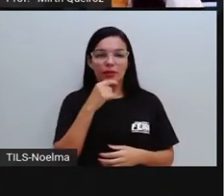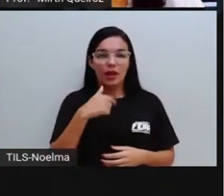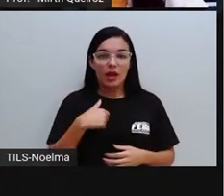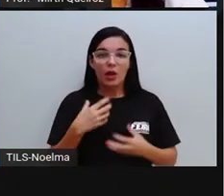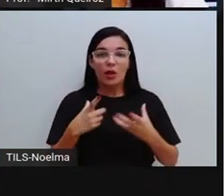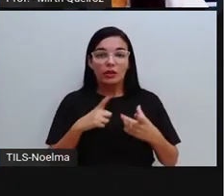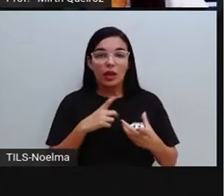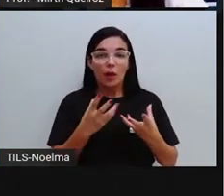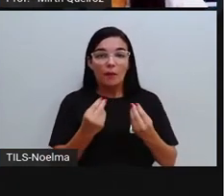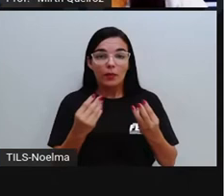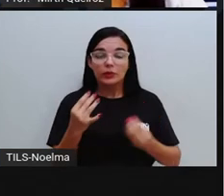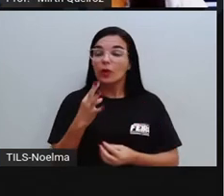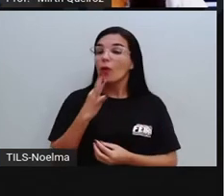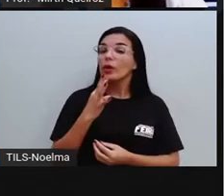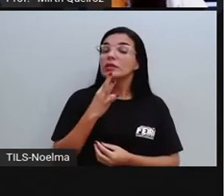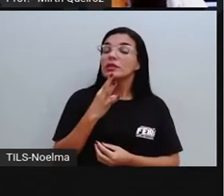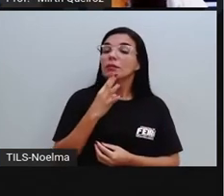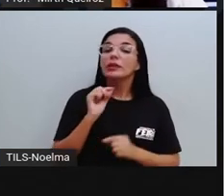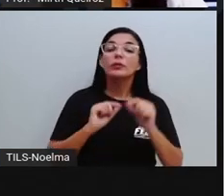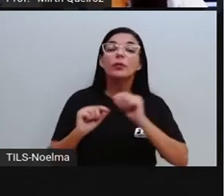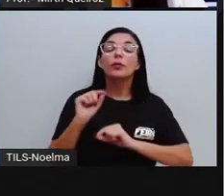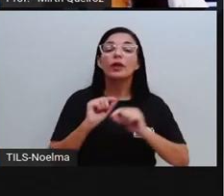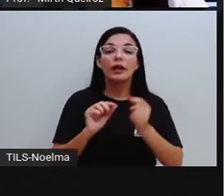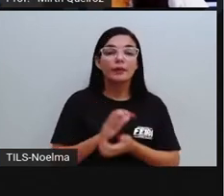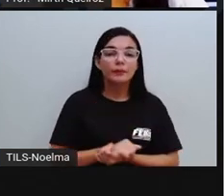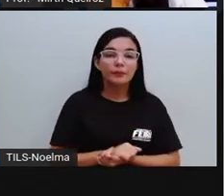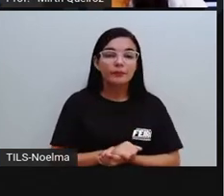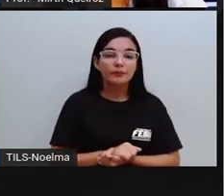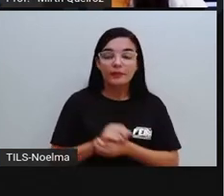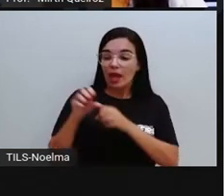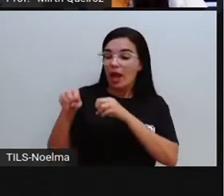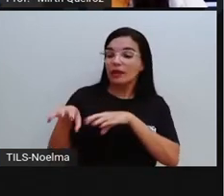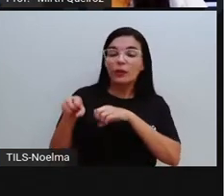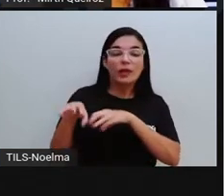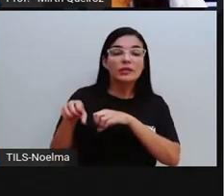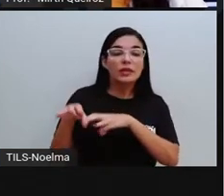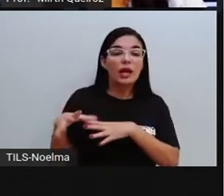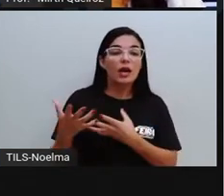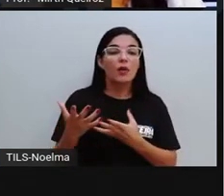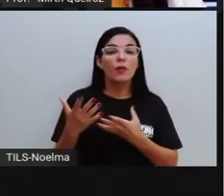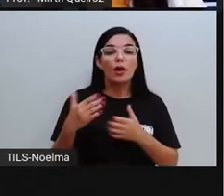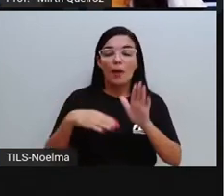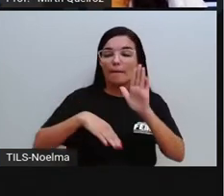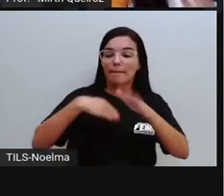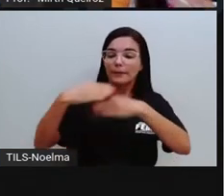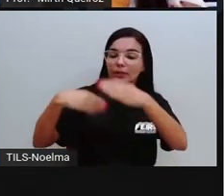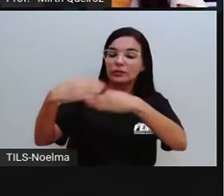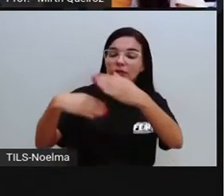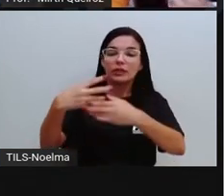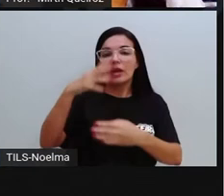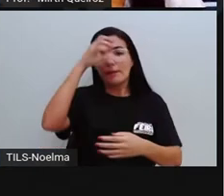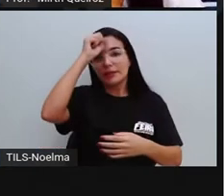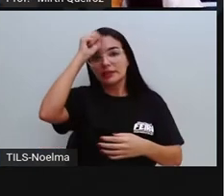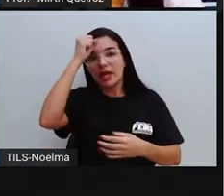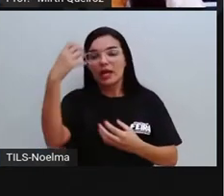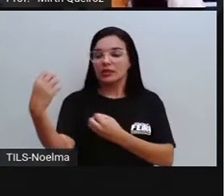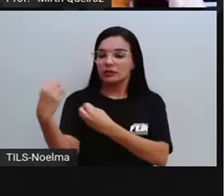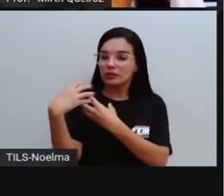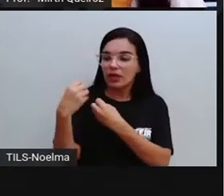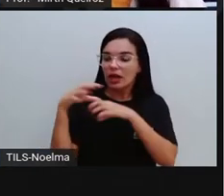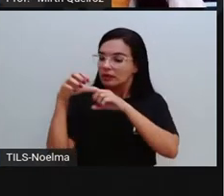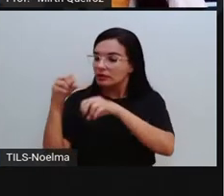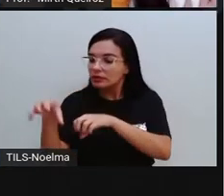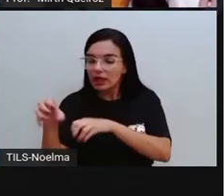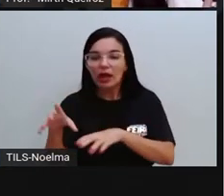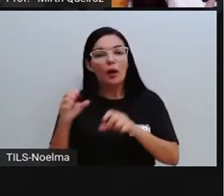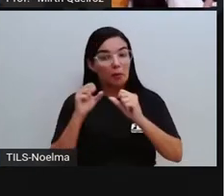muito conhecimento em relação à educação, né, o processo de ensino-aprendizagem, então eu posso fazer uma literatura de